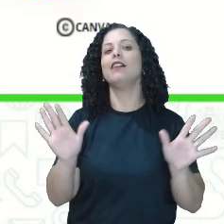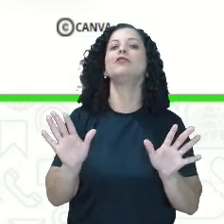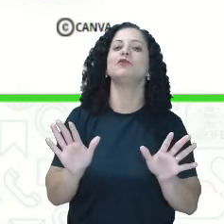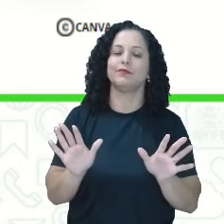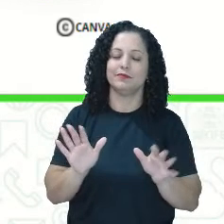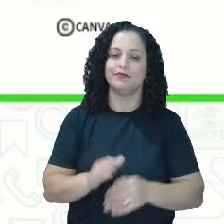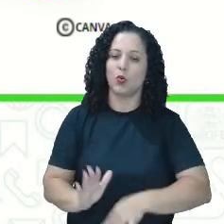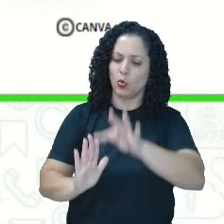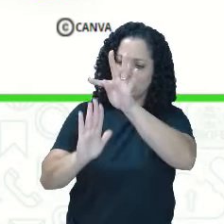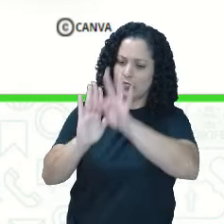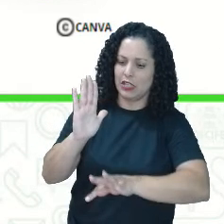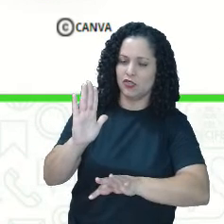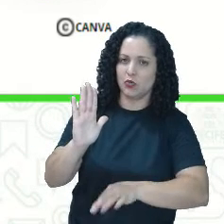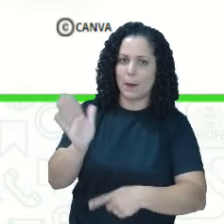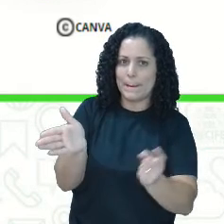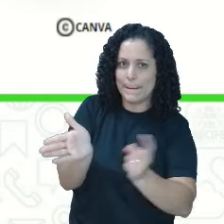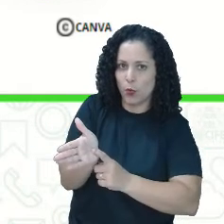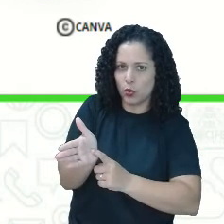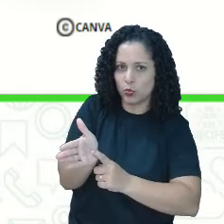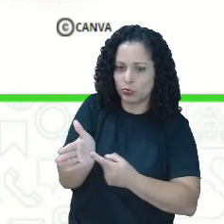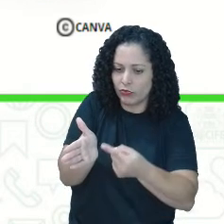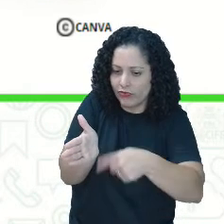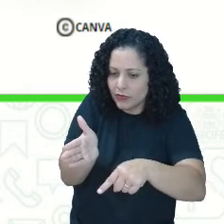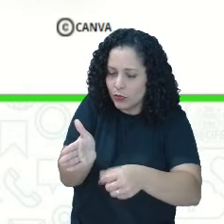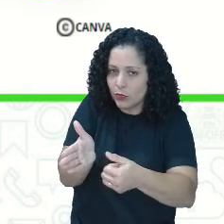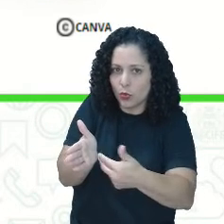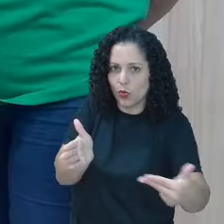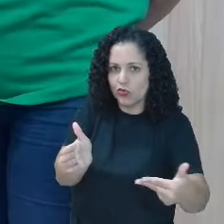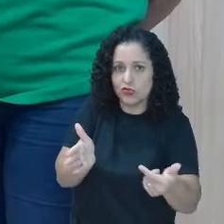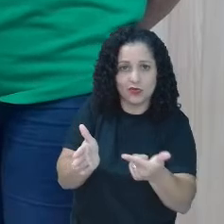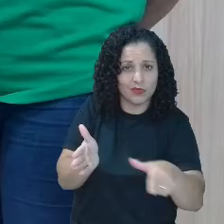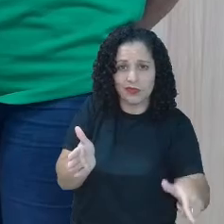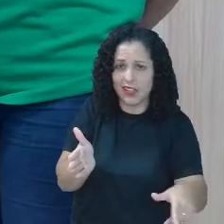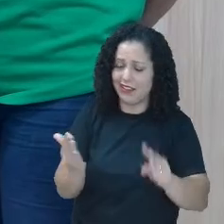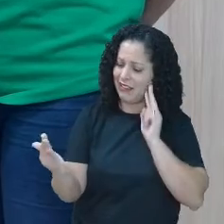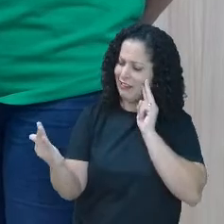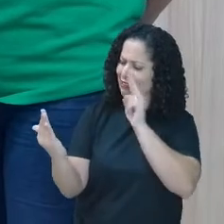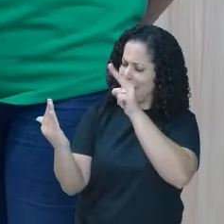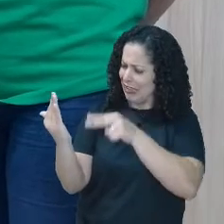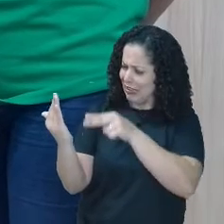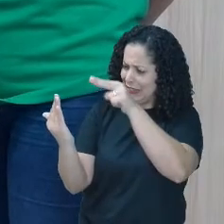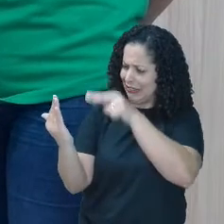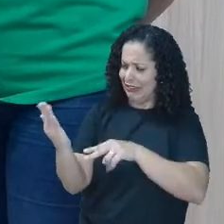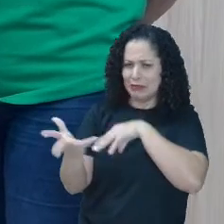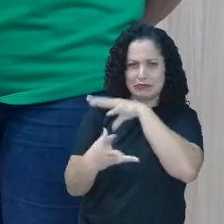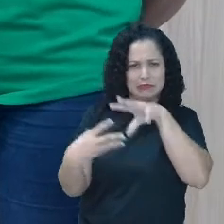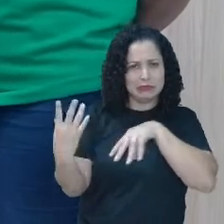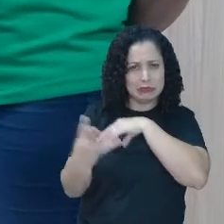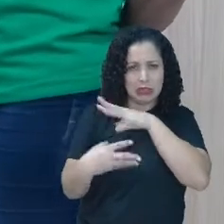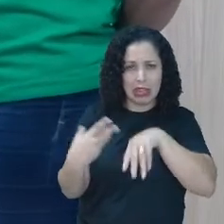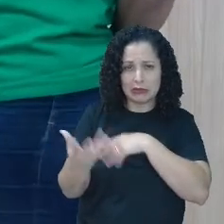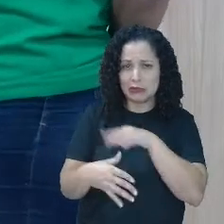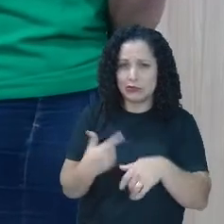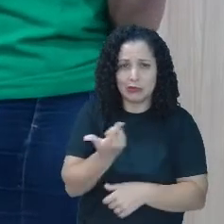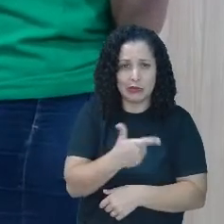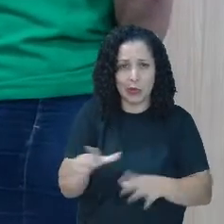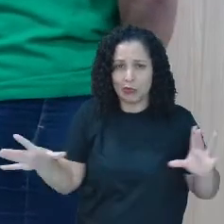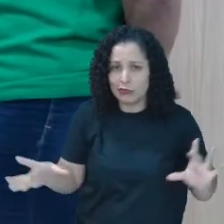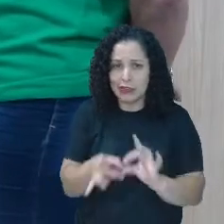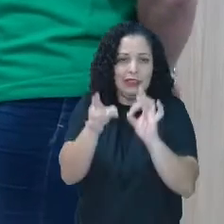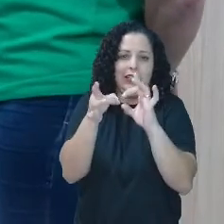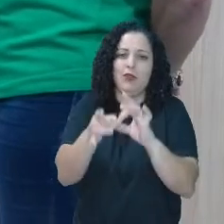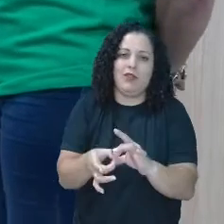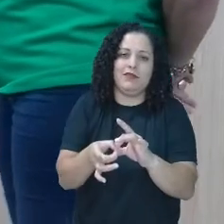Um texto que não tem pontuação, a gente não consegue ler. Não tem coerência, nem tem coesão. Então,